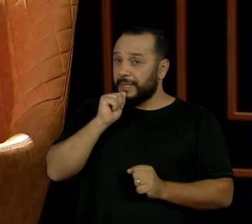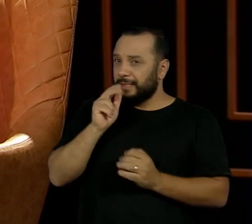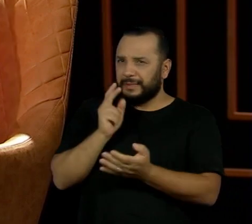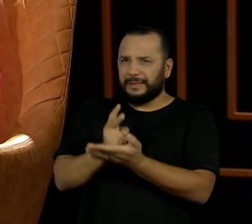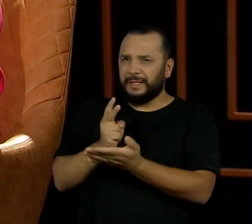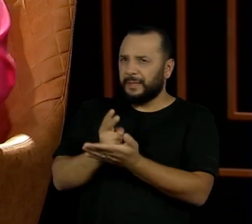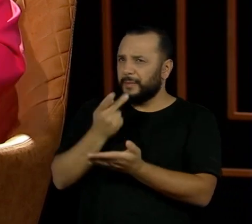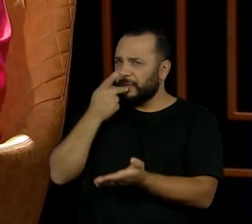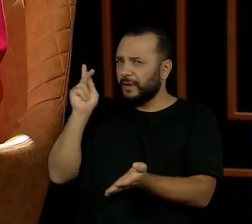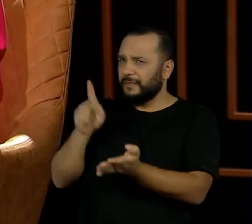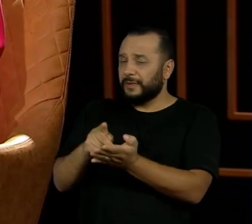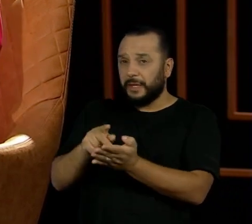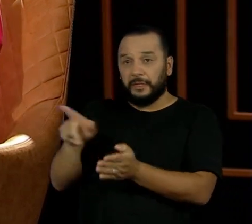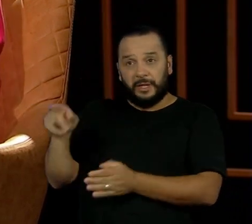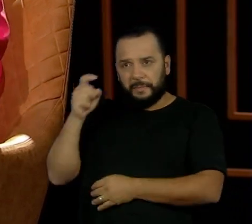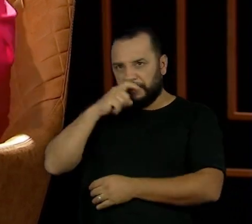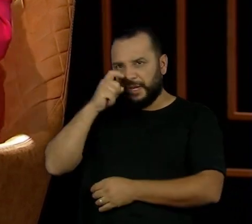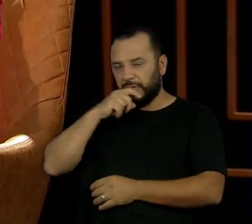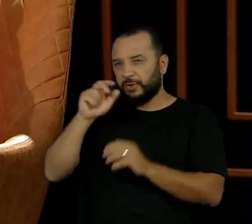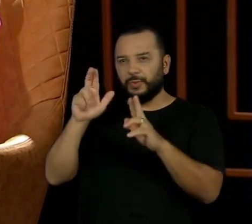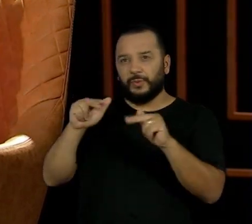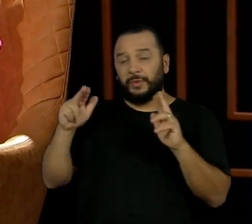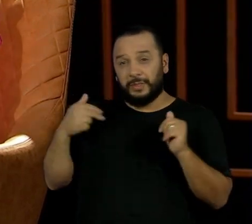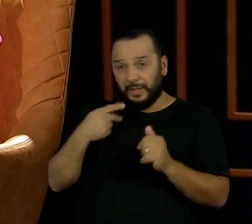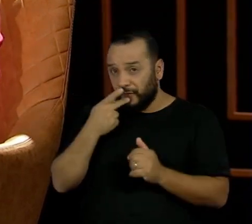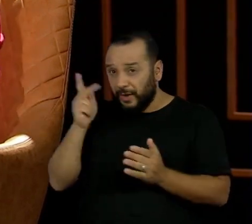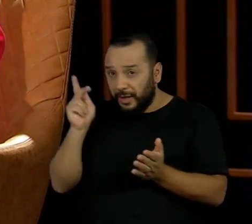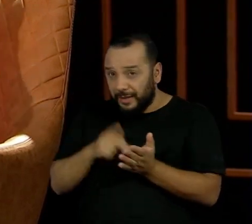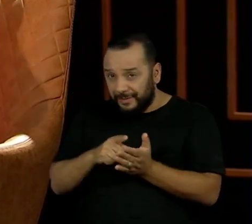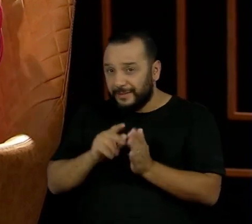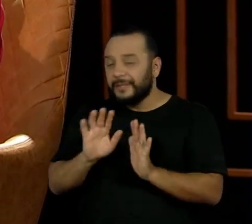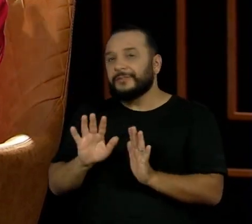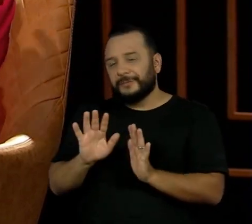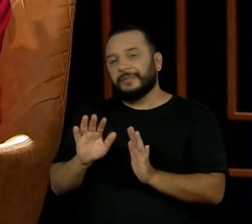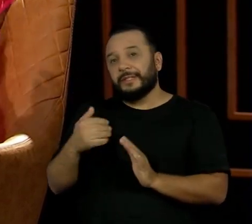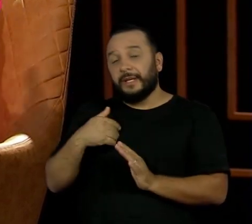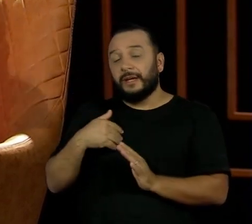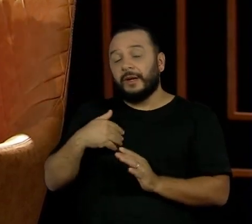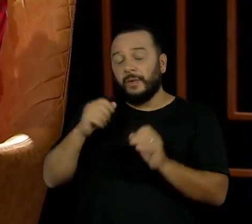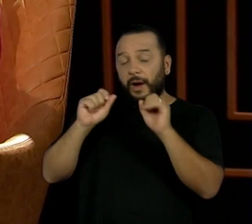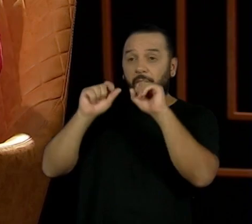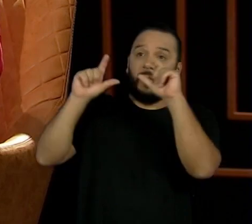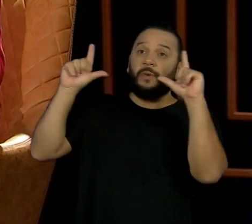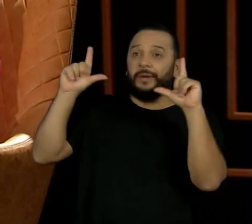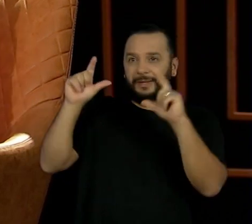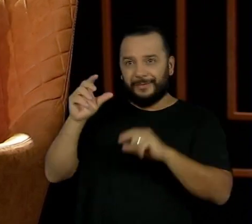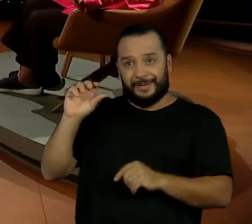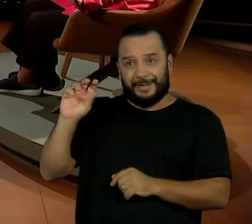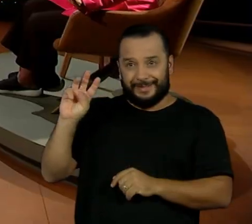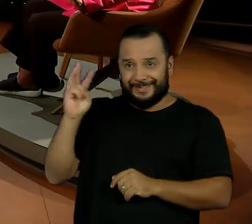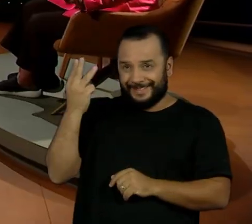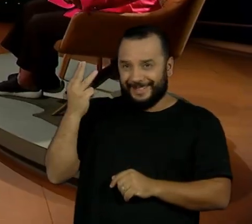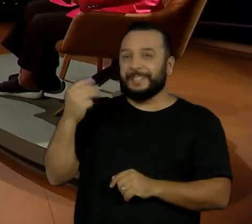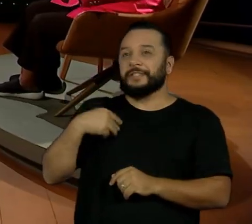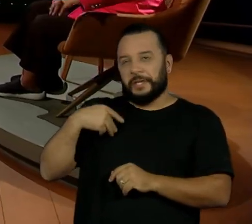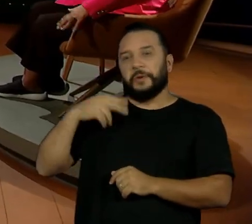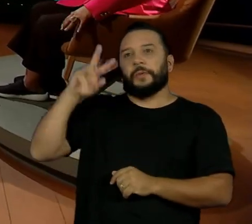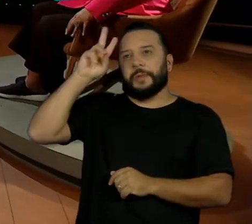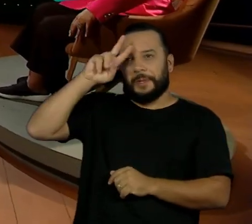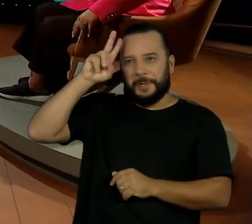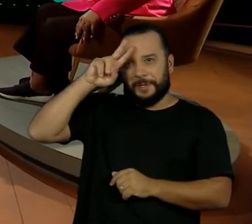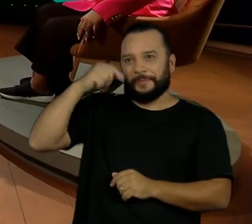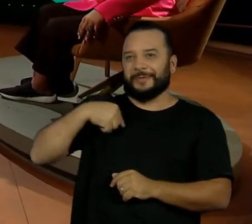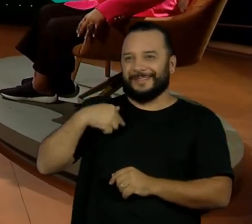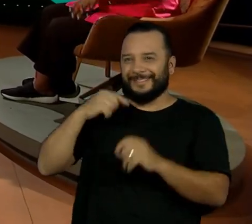sincera. Então, ela não mente. Então, se ela dizia que eu acordava às 3, eu quase lembro psicologicamente que eu acordava aos